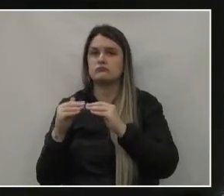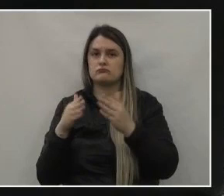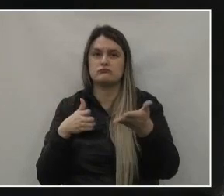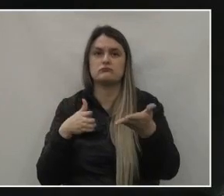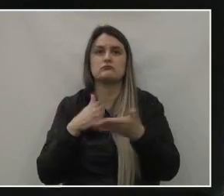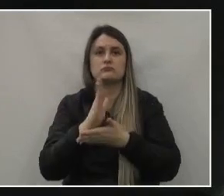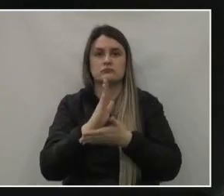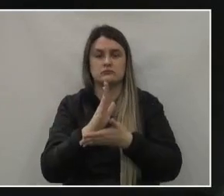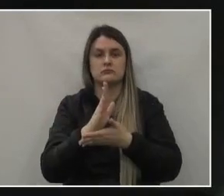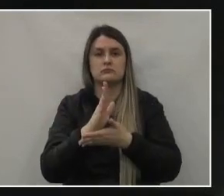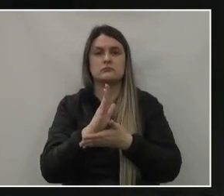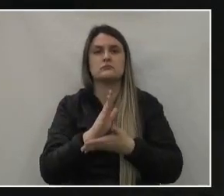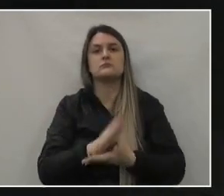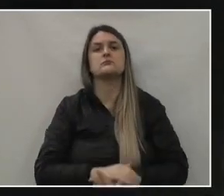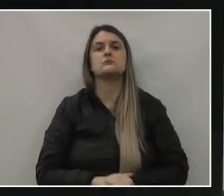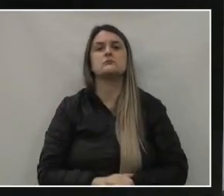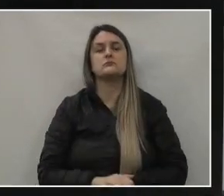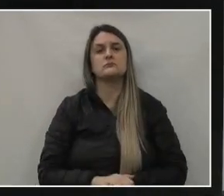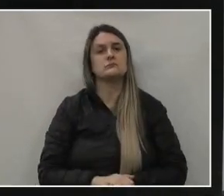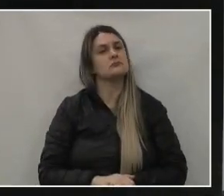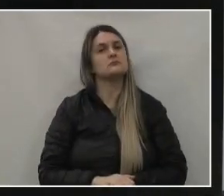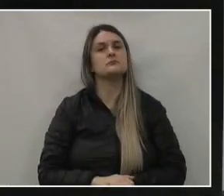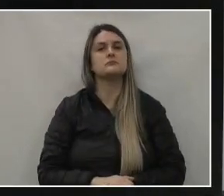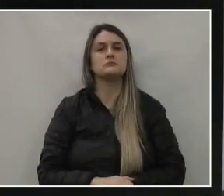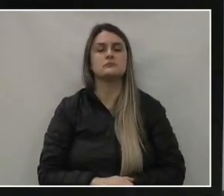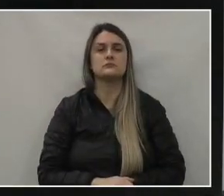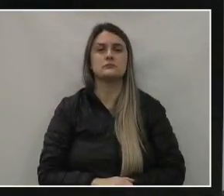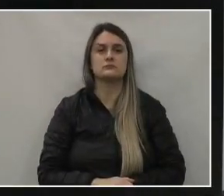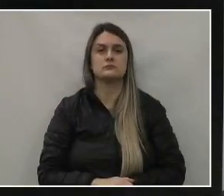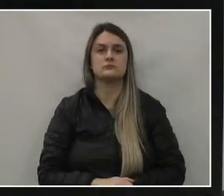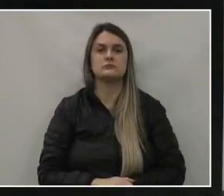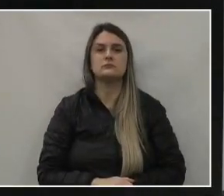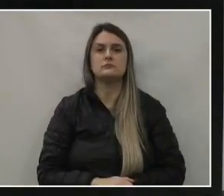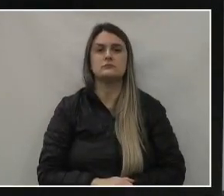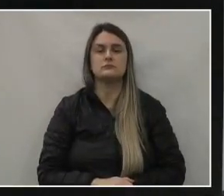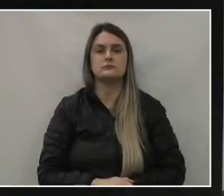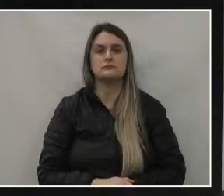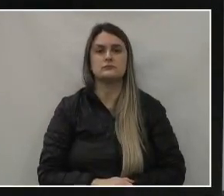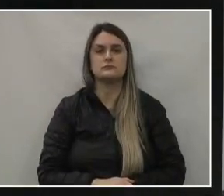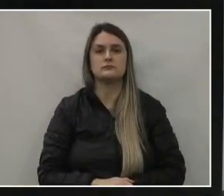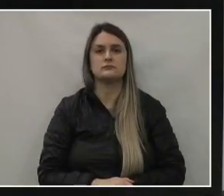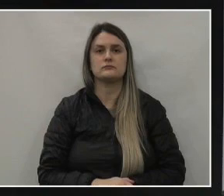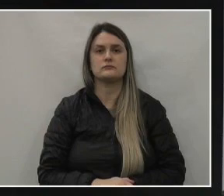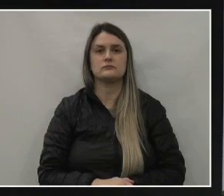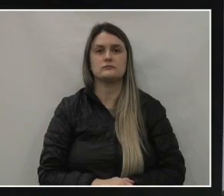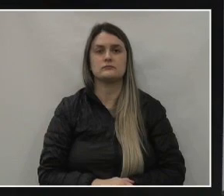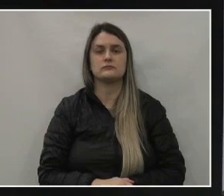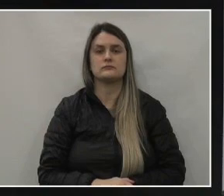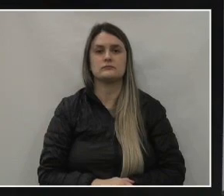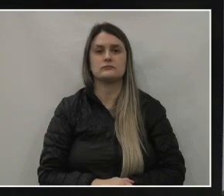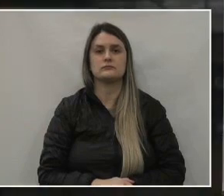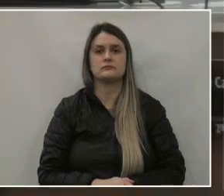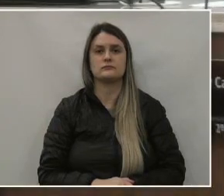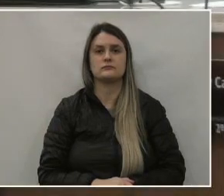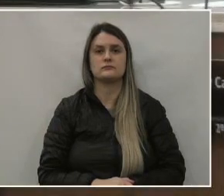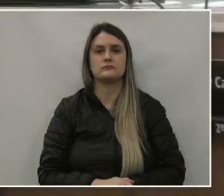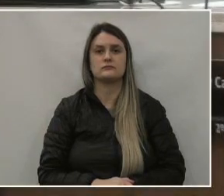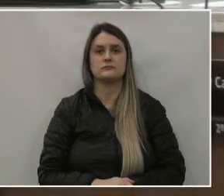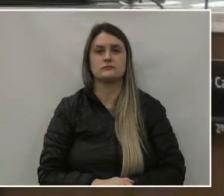da Comissão de Constituição, Justiça e Redação Final, favorável ao projeto de lei ordinária de número 32/2020.